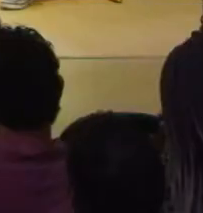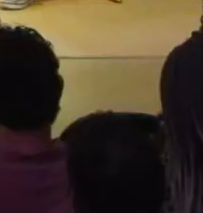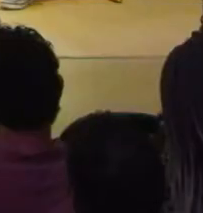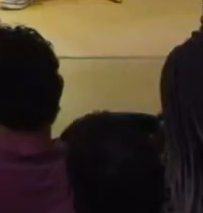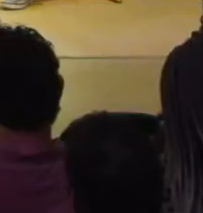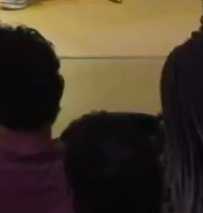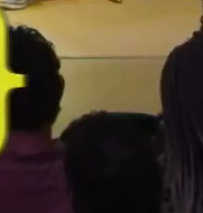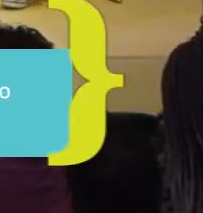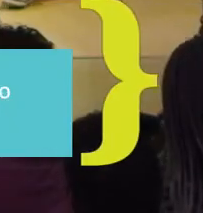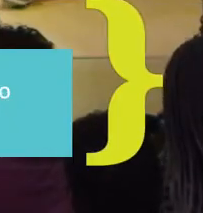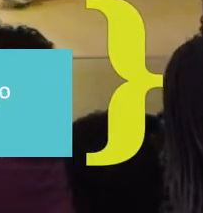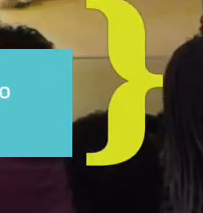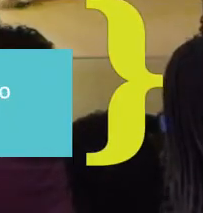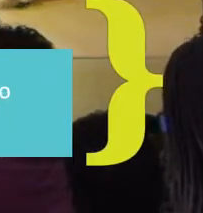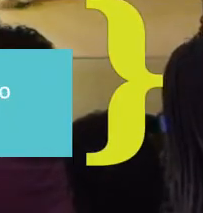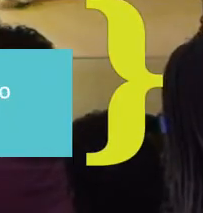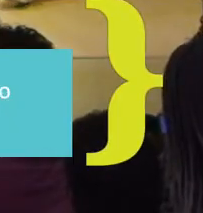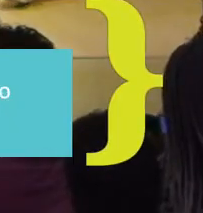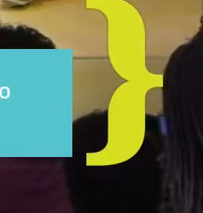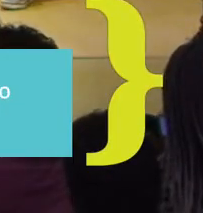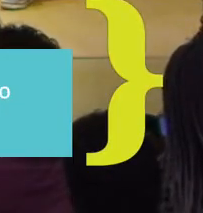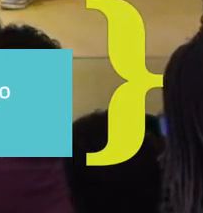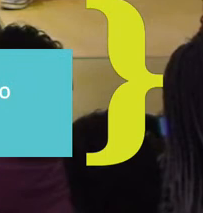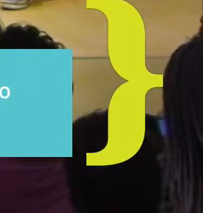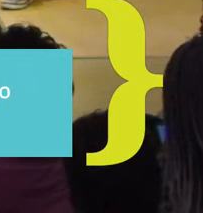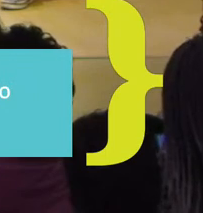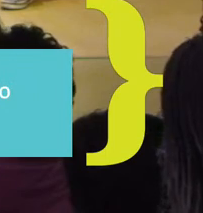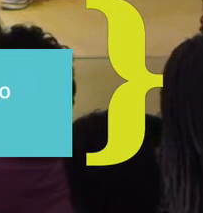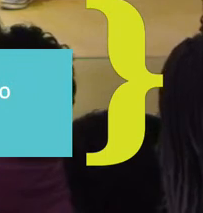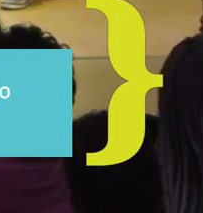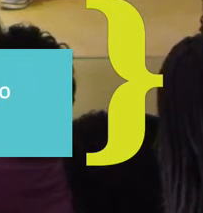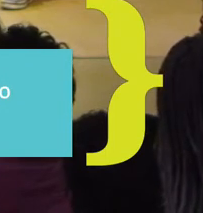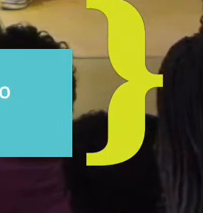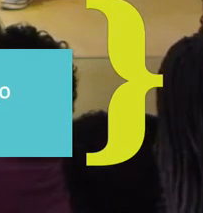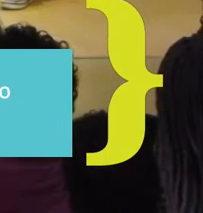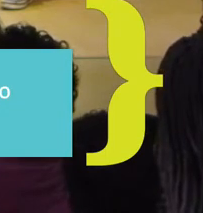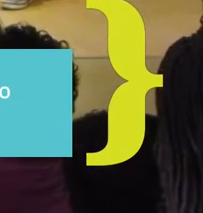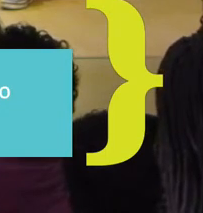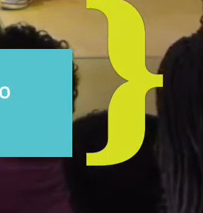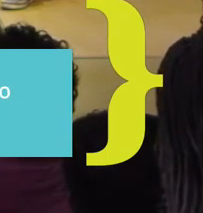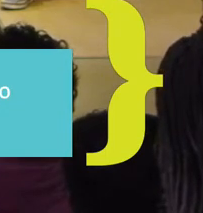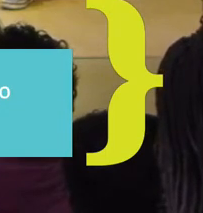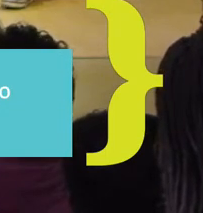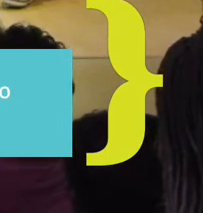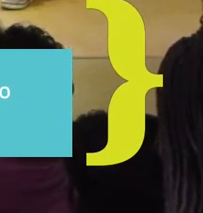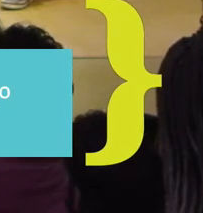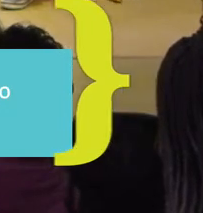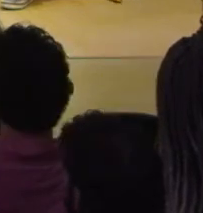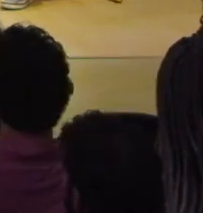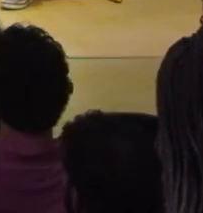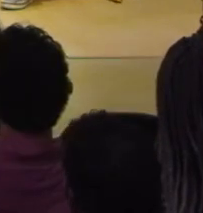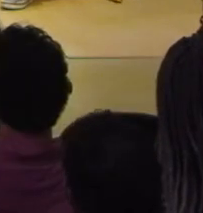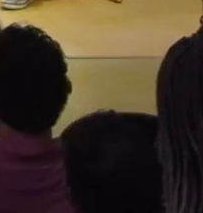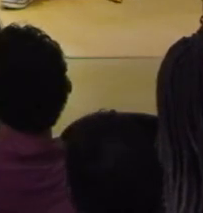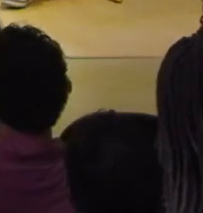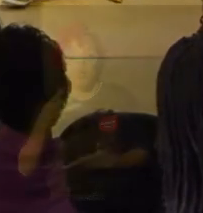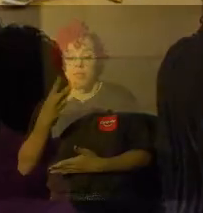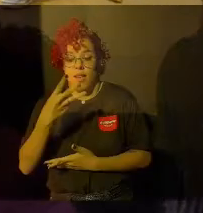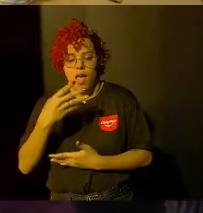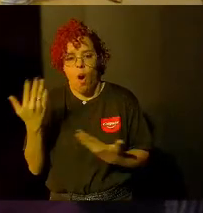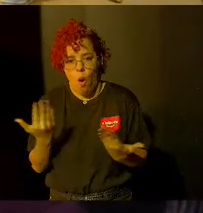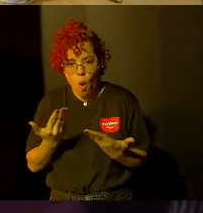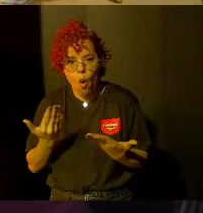Tô muito feliz com essa mesa foi a primeira mesa que eu fui convidada aqui na Bienal é minha terceira hoje